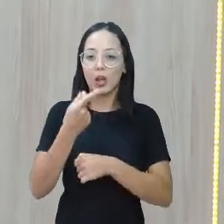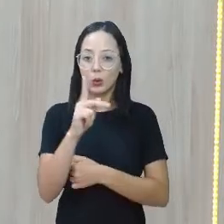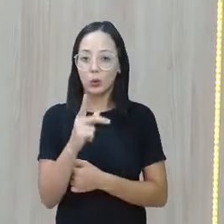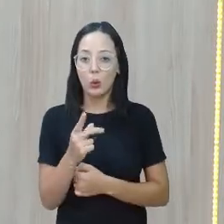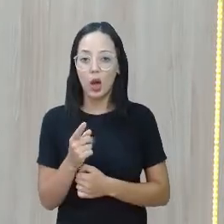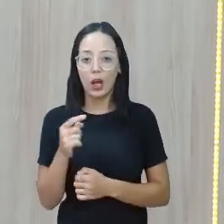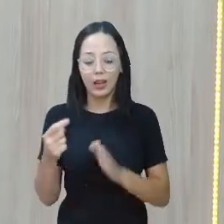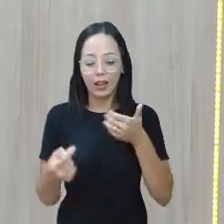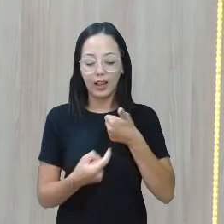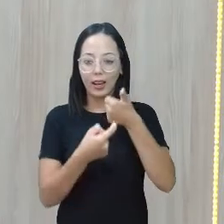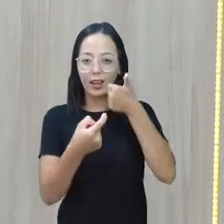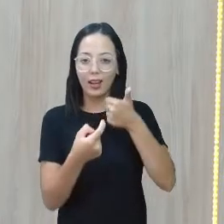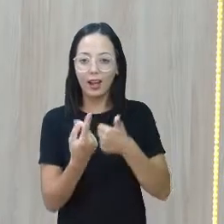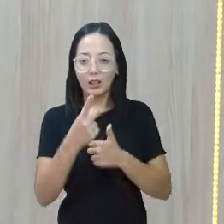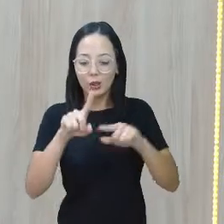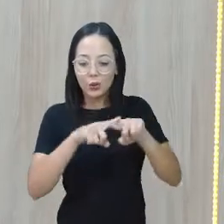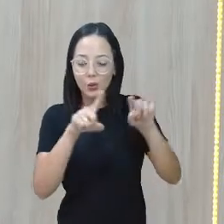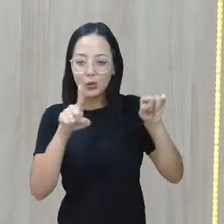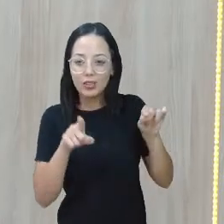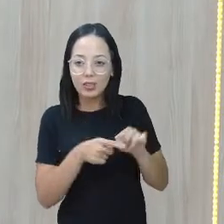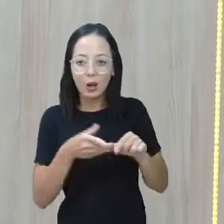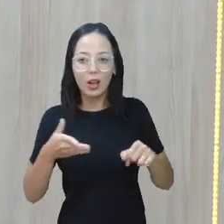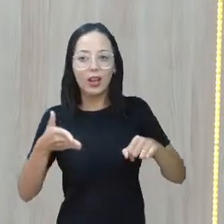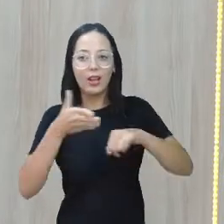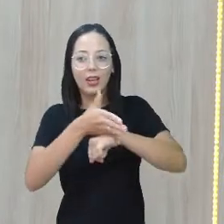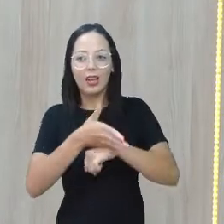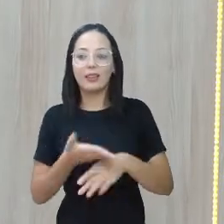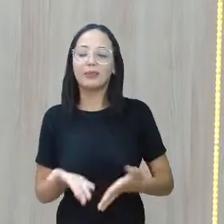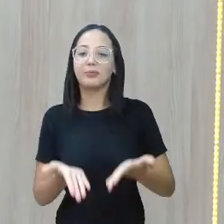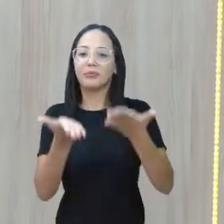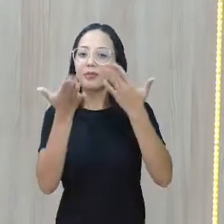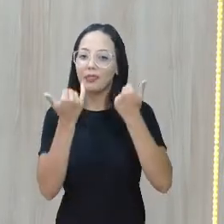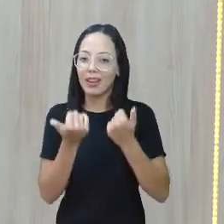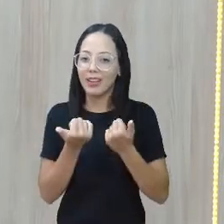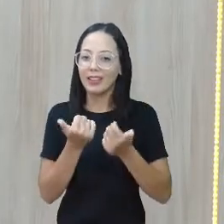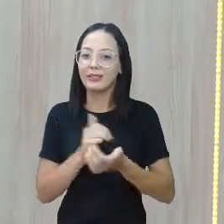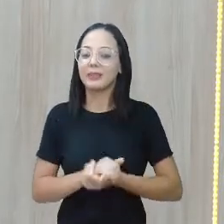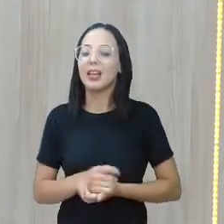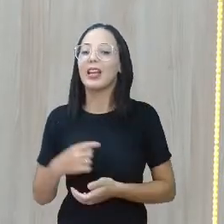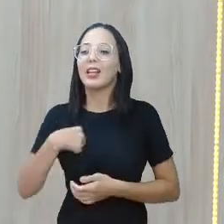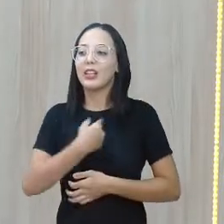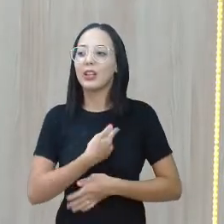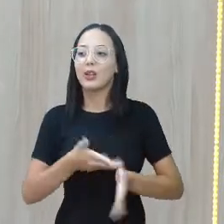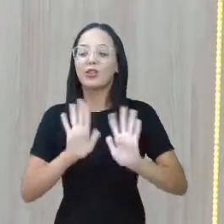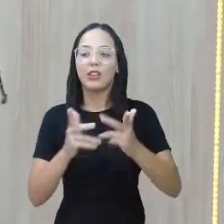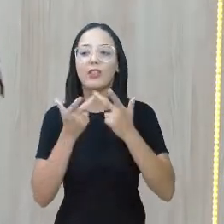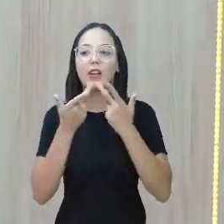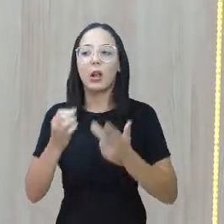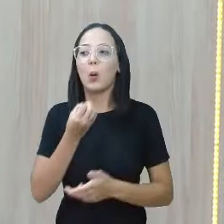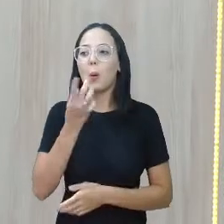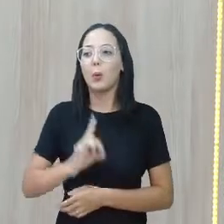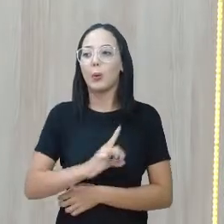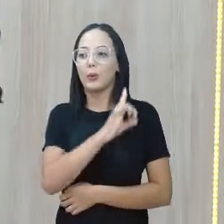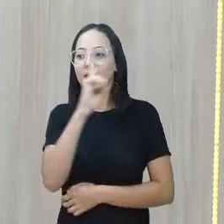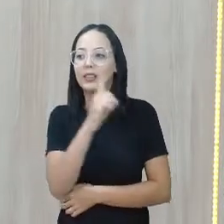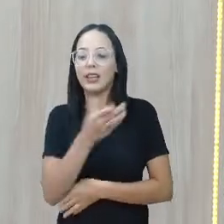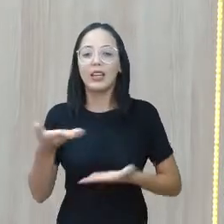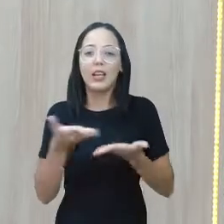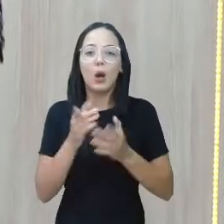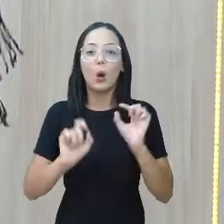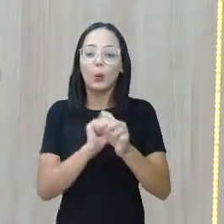aula ali, ó, clica na sua sala de aula aí, vem pra gente, que a gente já te deu um bom dia e a gente vai